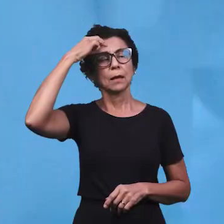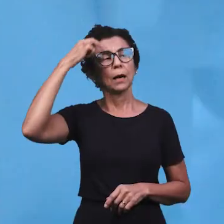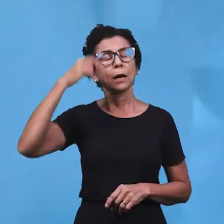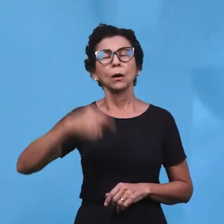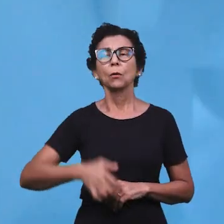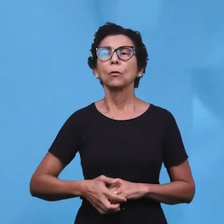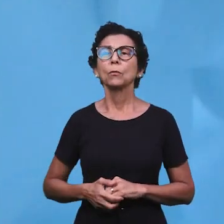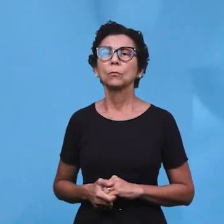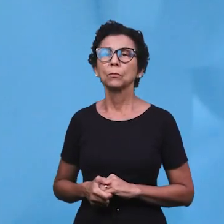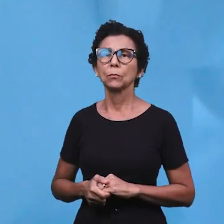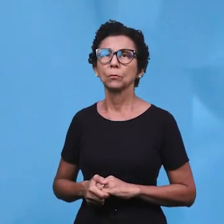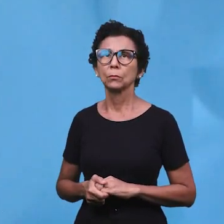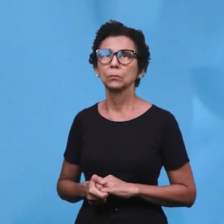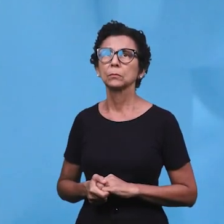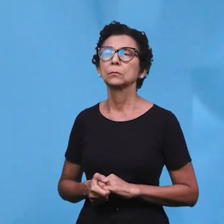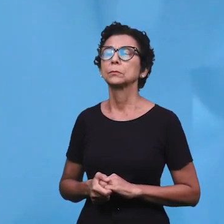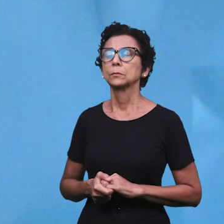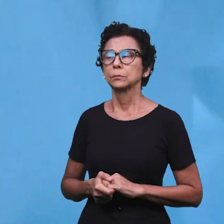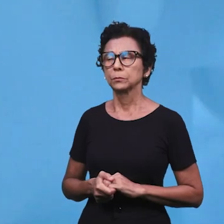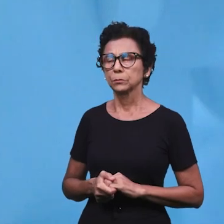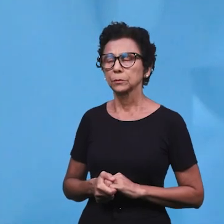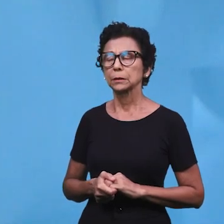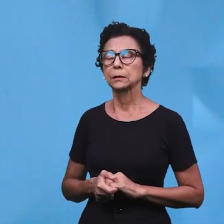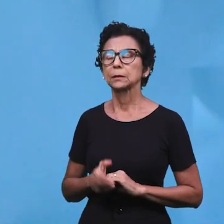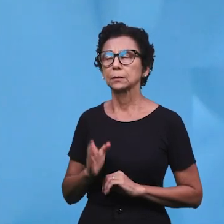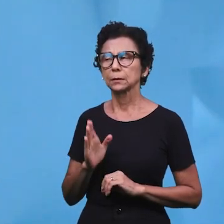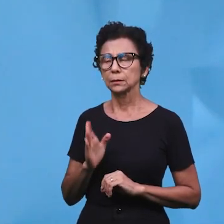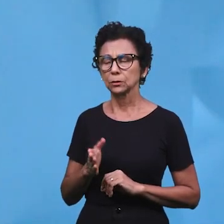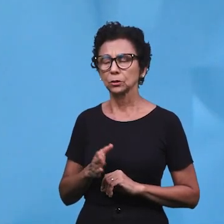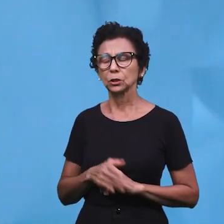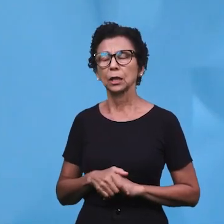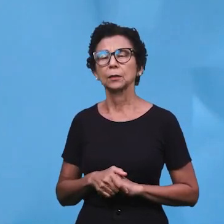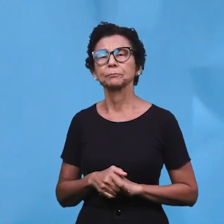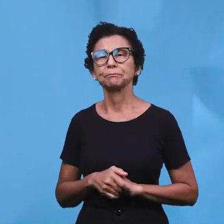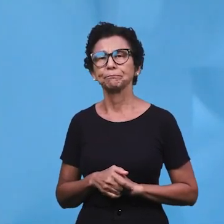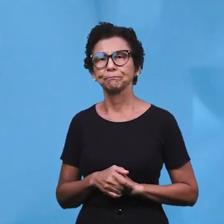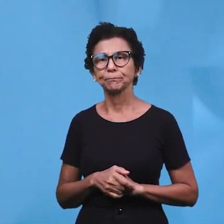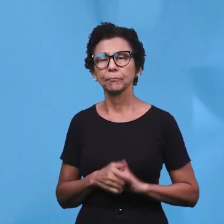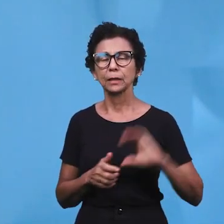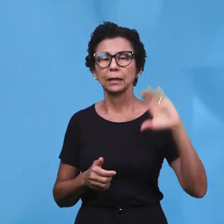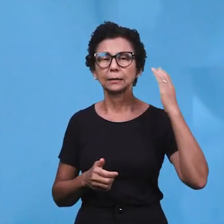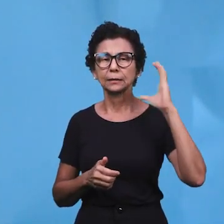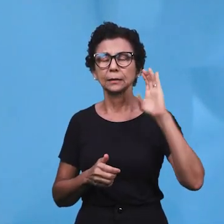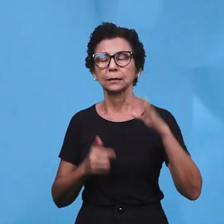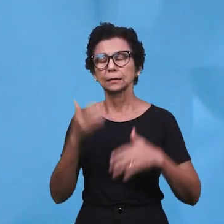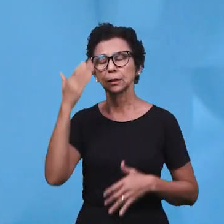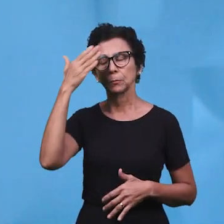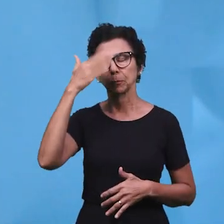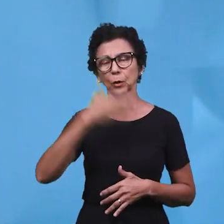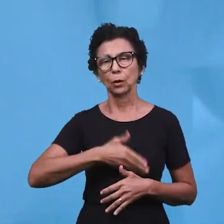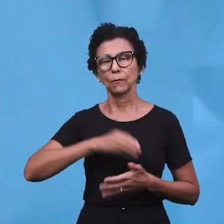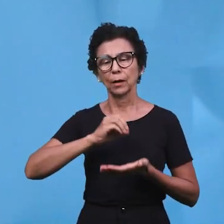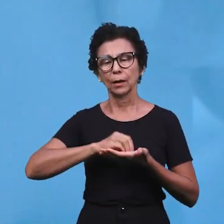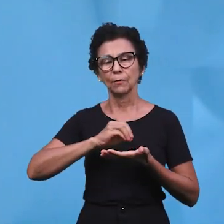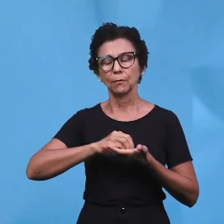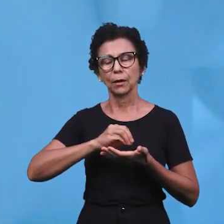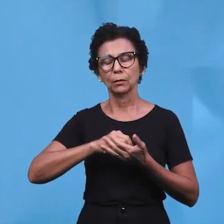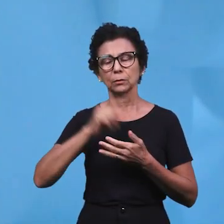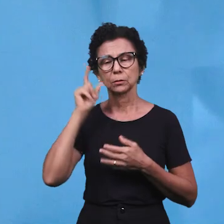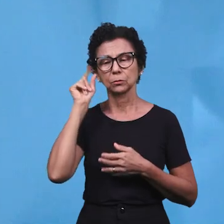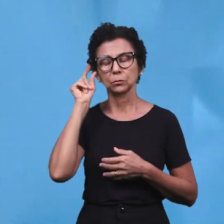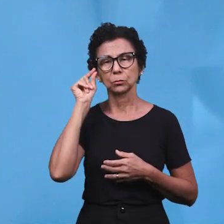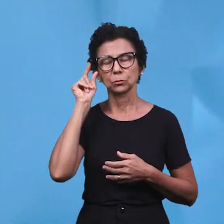próxima? Sim, Ariel, já existe comprovações científicas, né, que a falta de sono, né, um sono